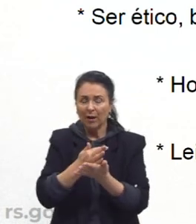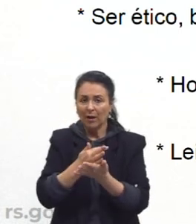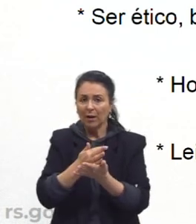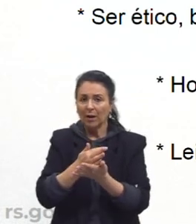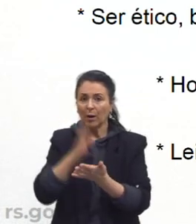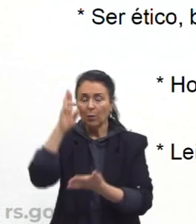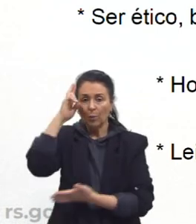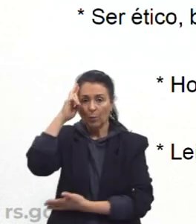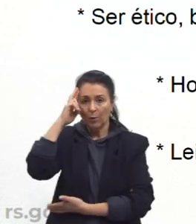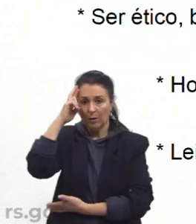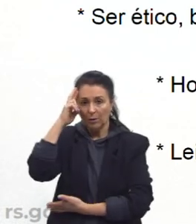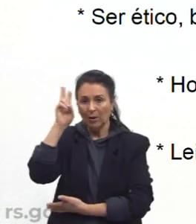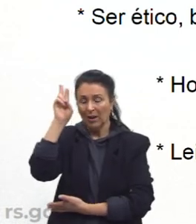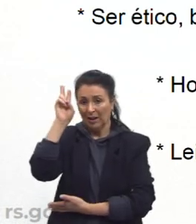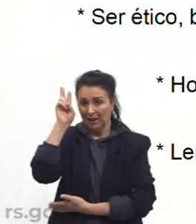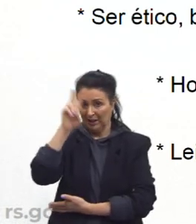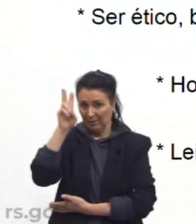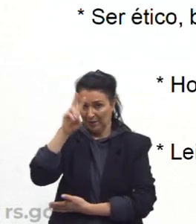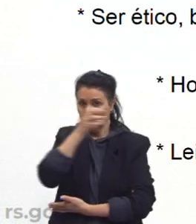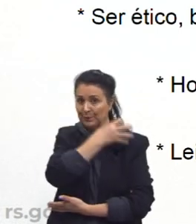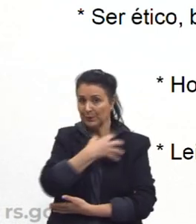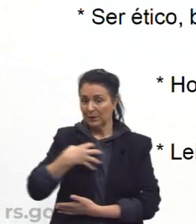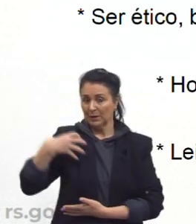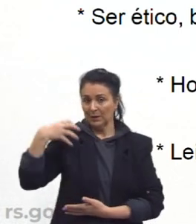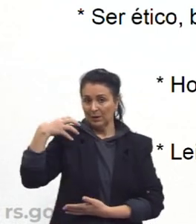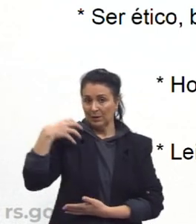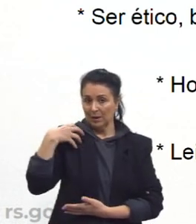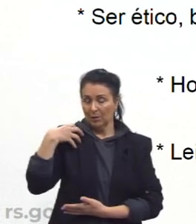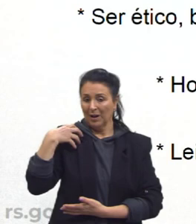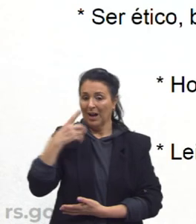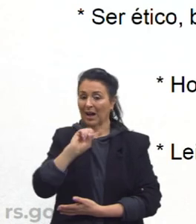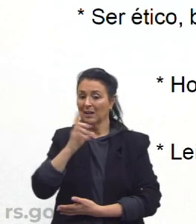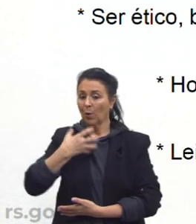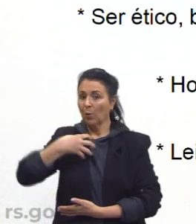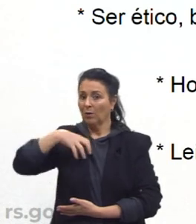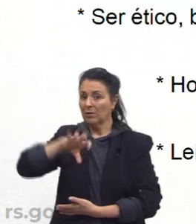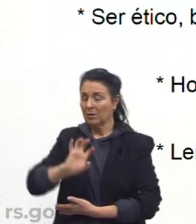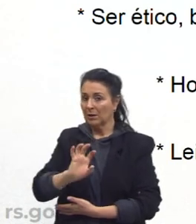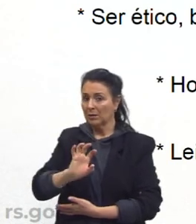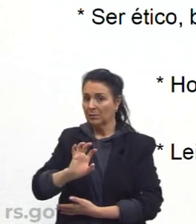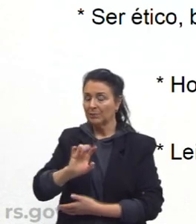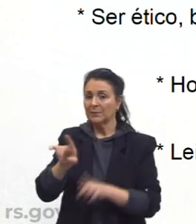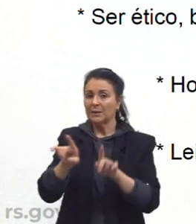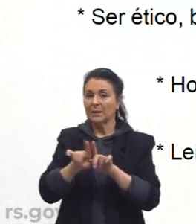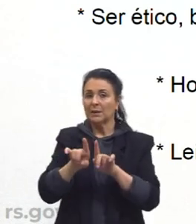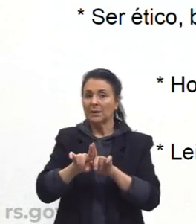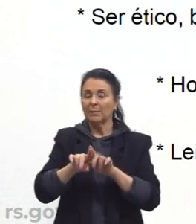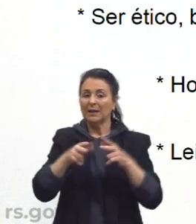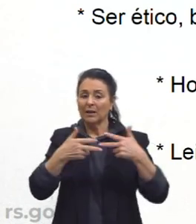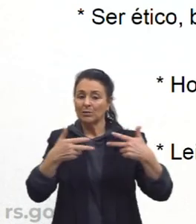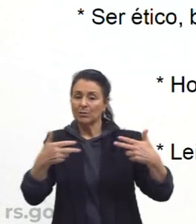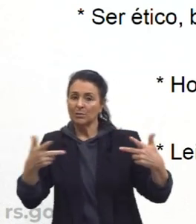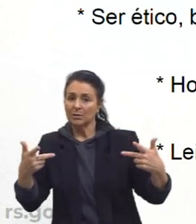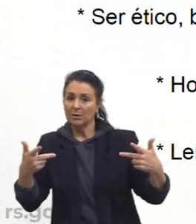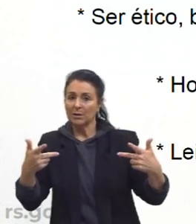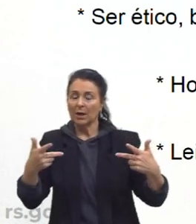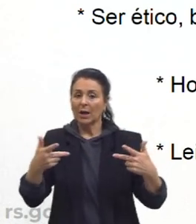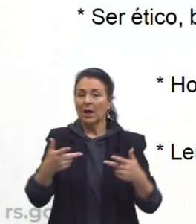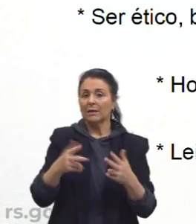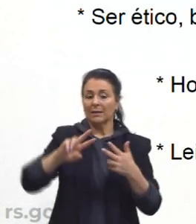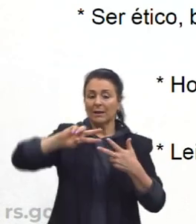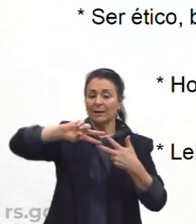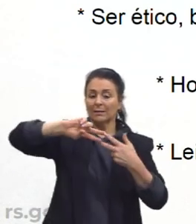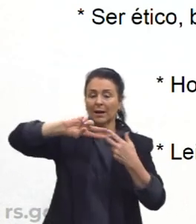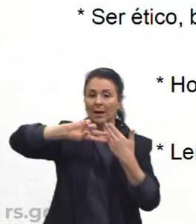vocês lembram nela do do Aristóteles né o princípio da não-contradição o princípio da substância o princípio da causa